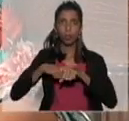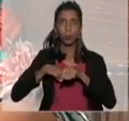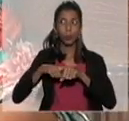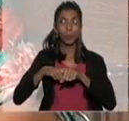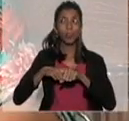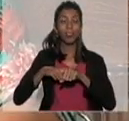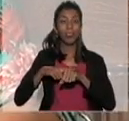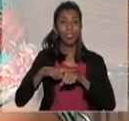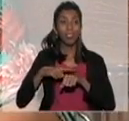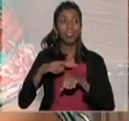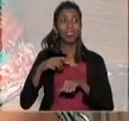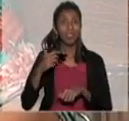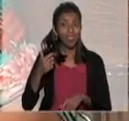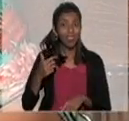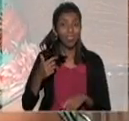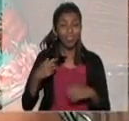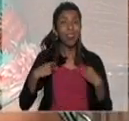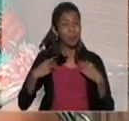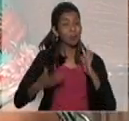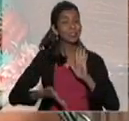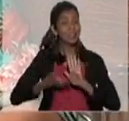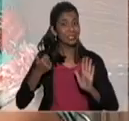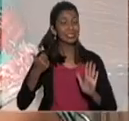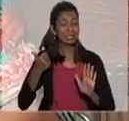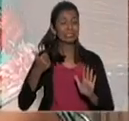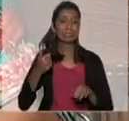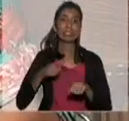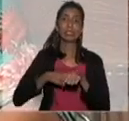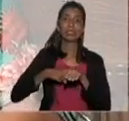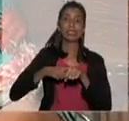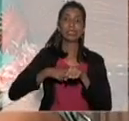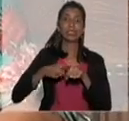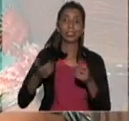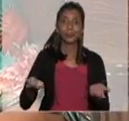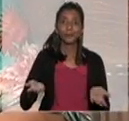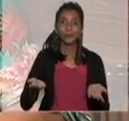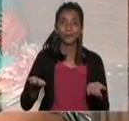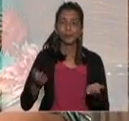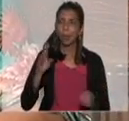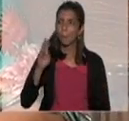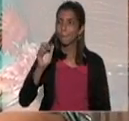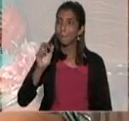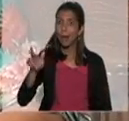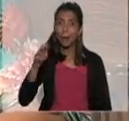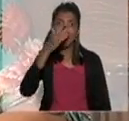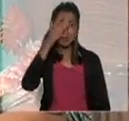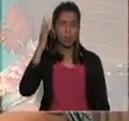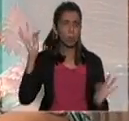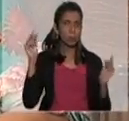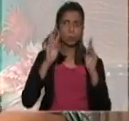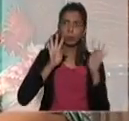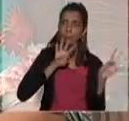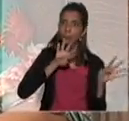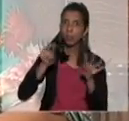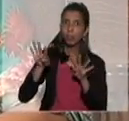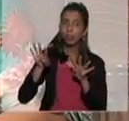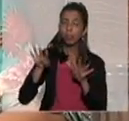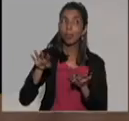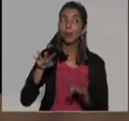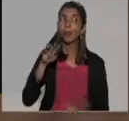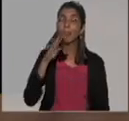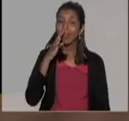ah ah o strip cheese Ah sei que você vai ficar nua num bar para todo mundo eu disse